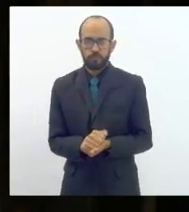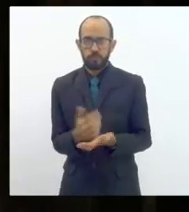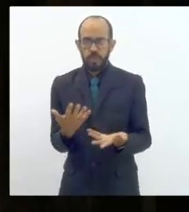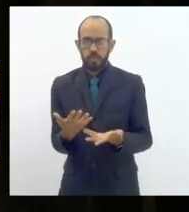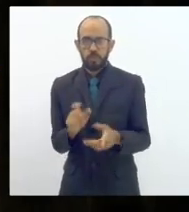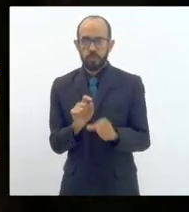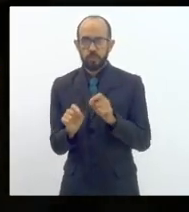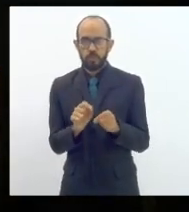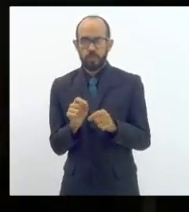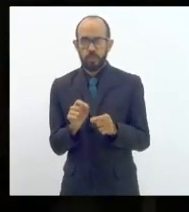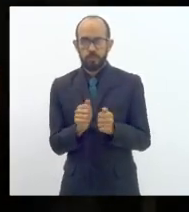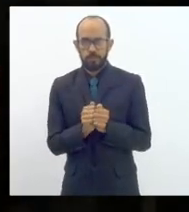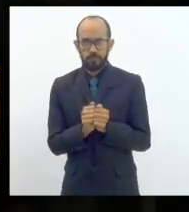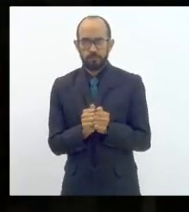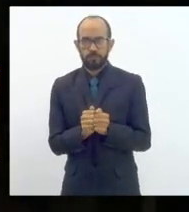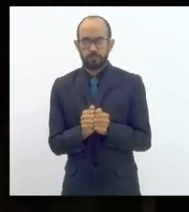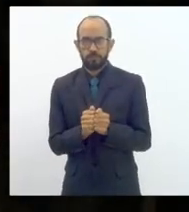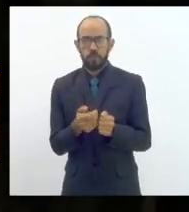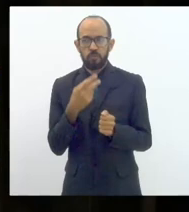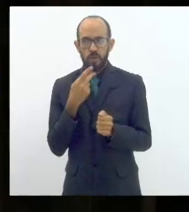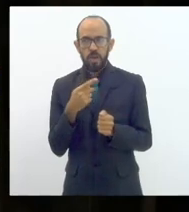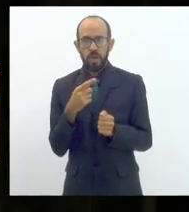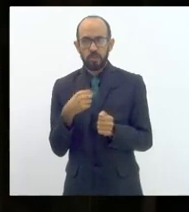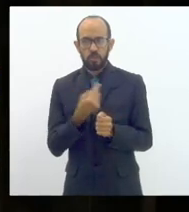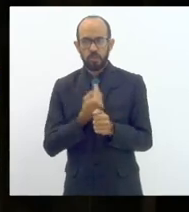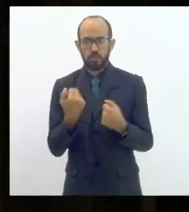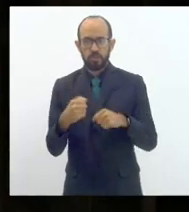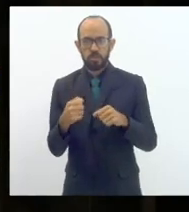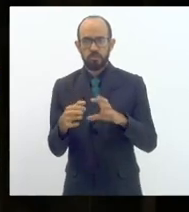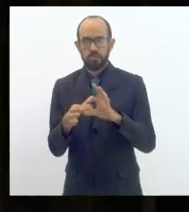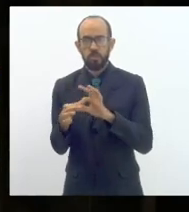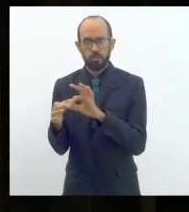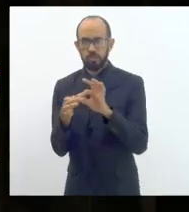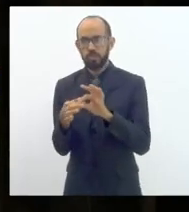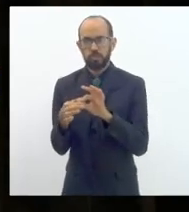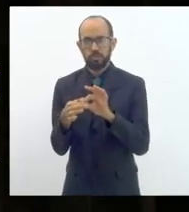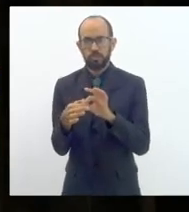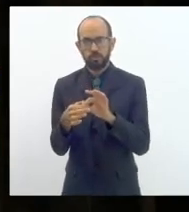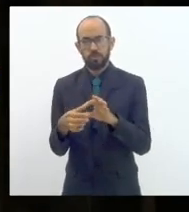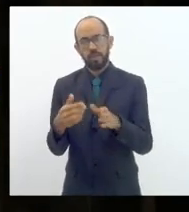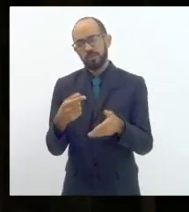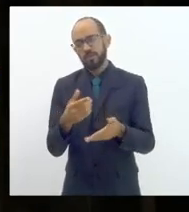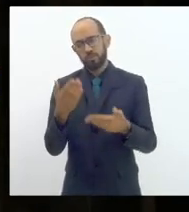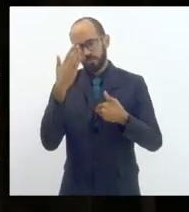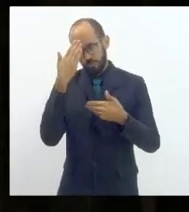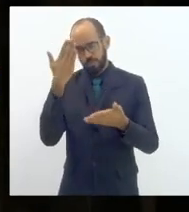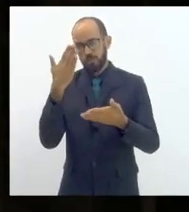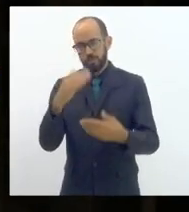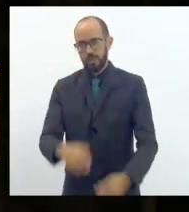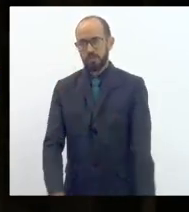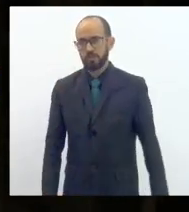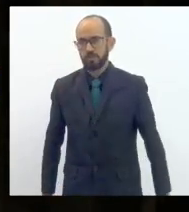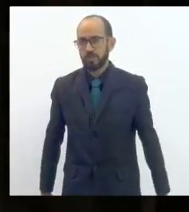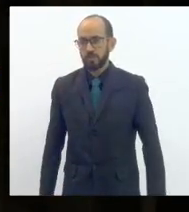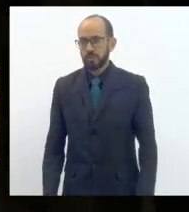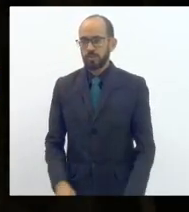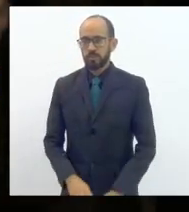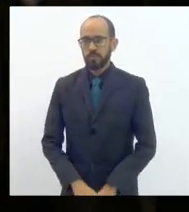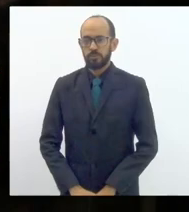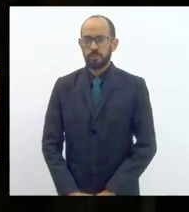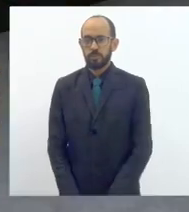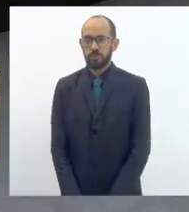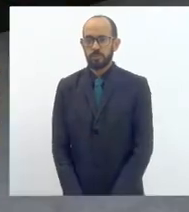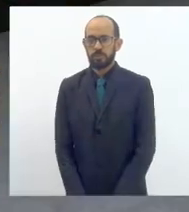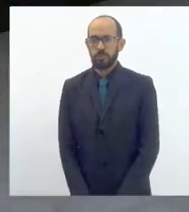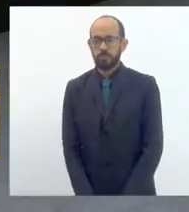querendo, né, frisar isso daí, que a gente tem que estar unido. E é isso, pessoal. Obrigado.